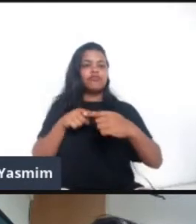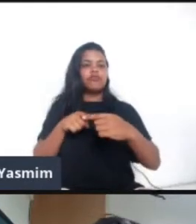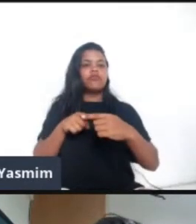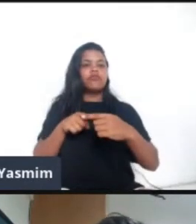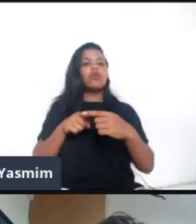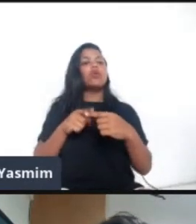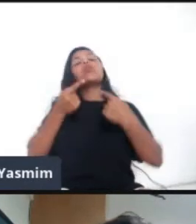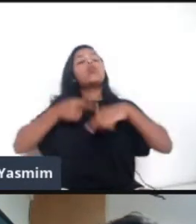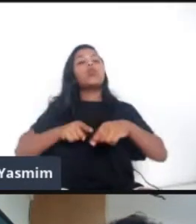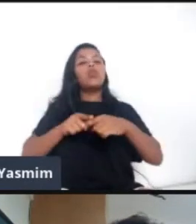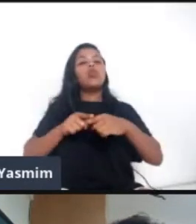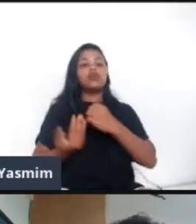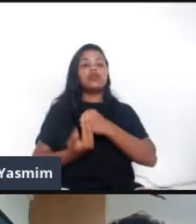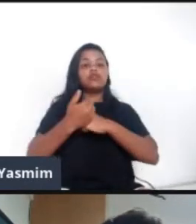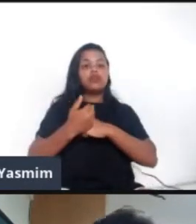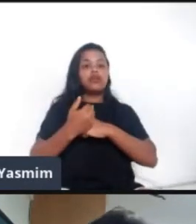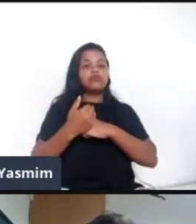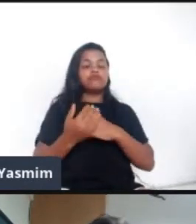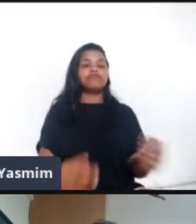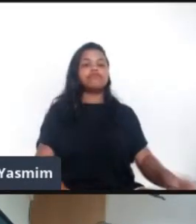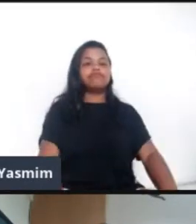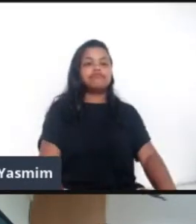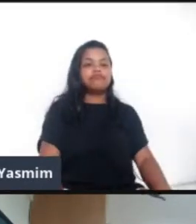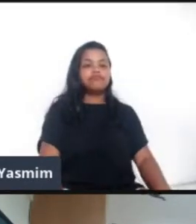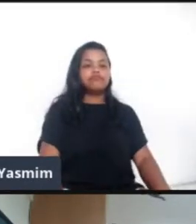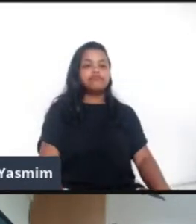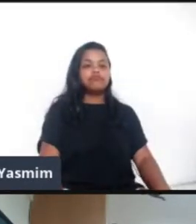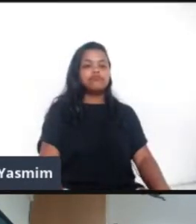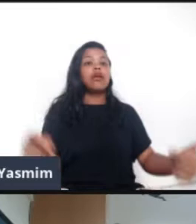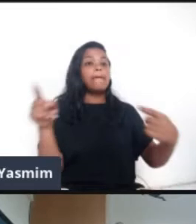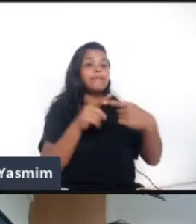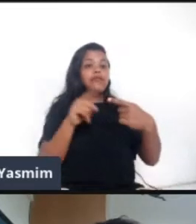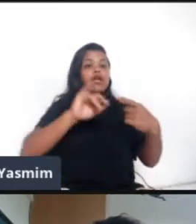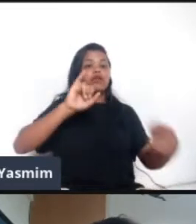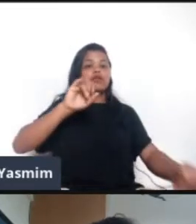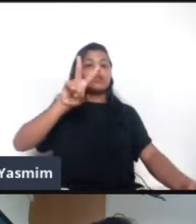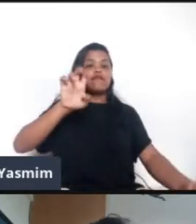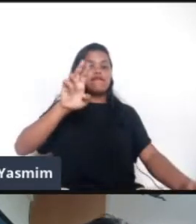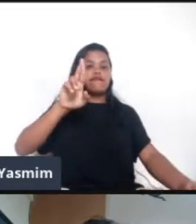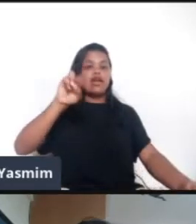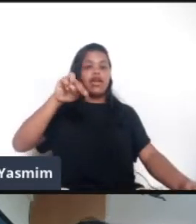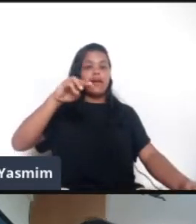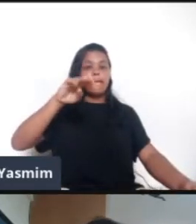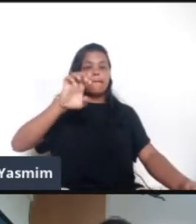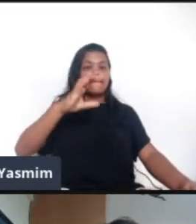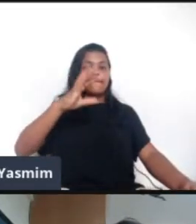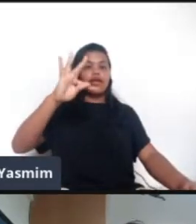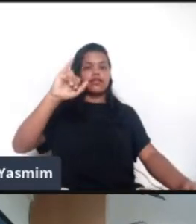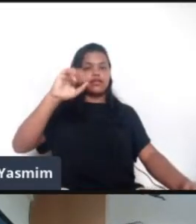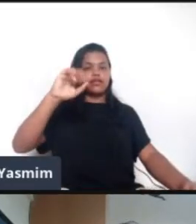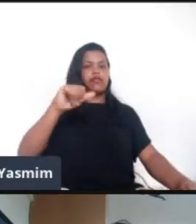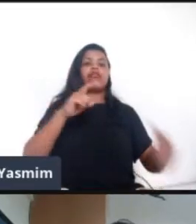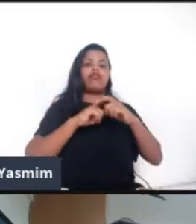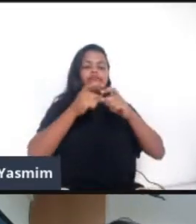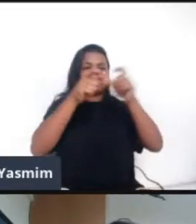provavelmente, a entrada na célula. A primeira delas é a ivermectina. A ivermectina agora está uma evidência muito maior. A ivermectina, ela